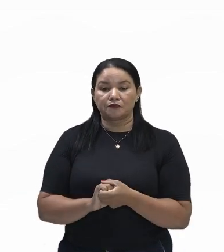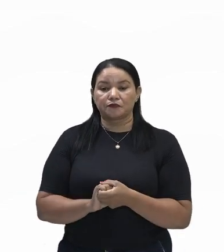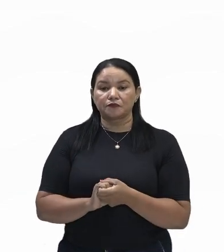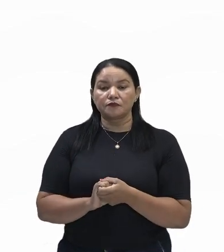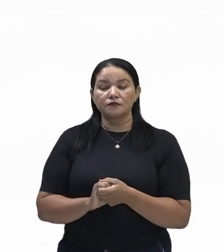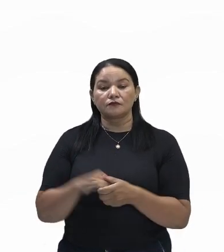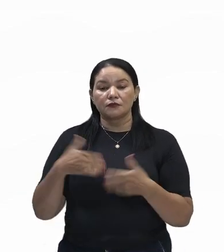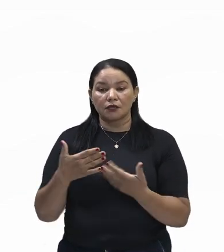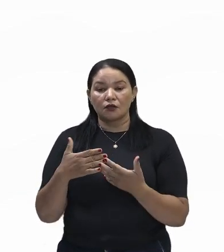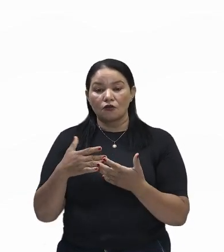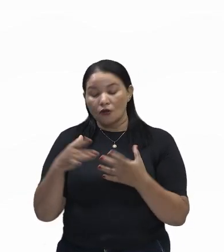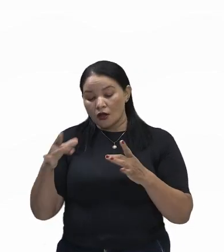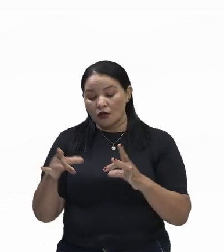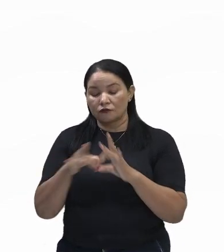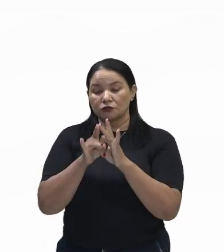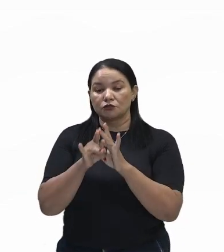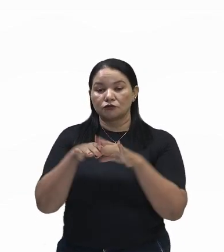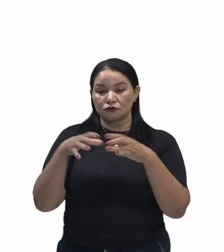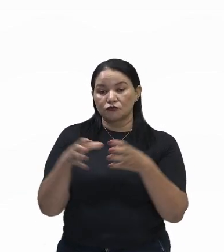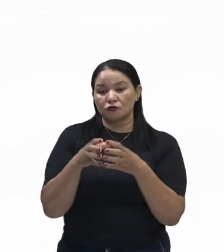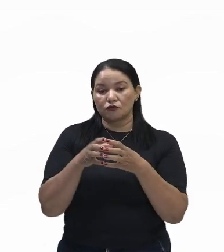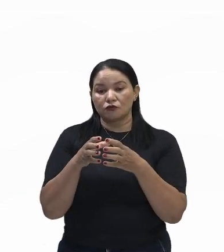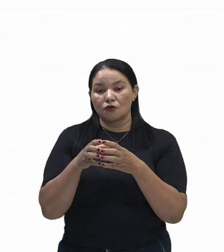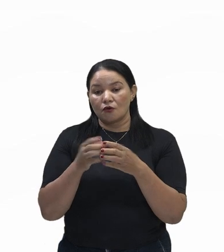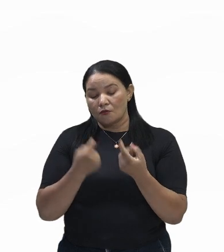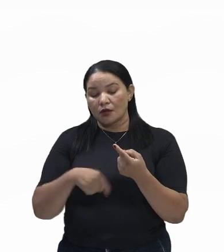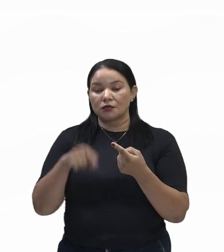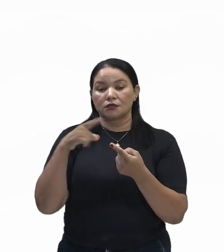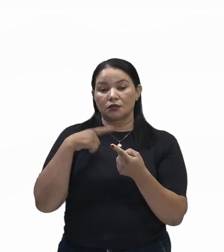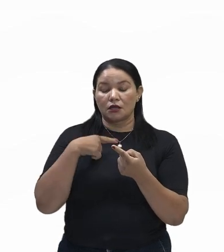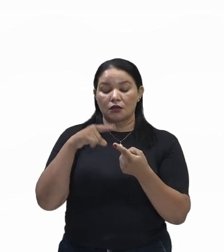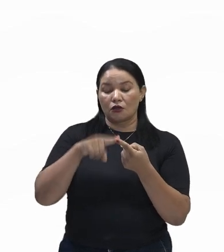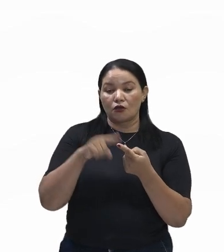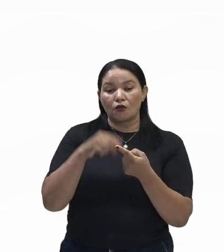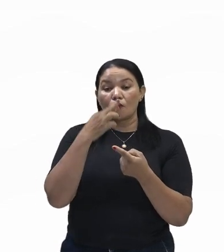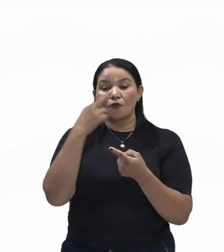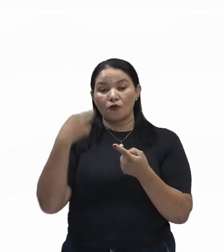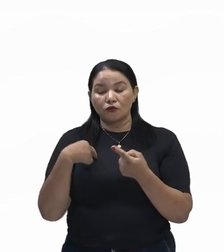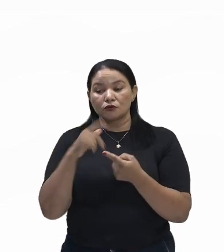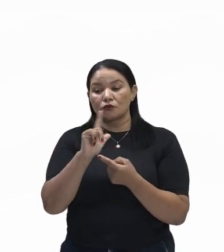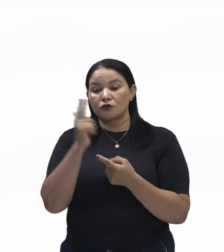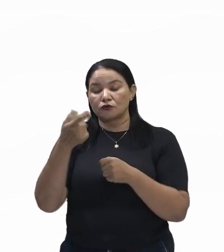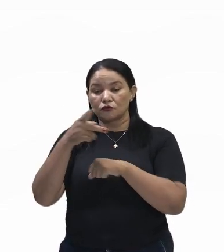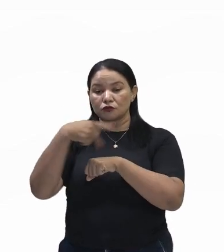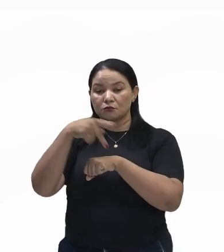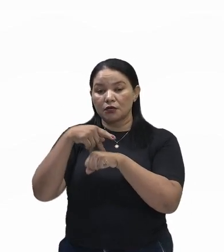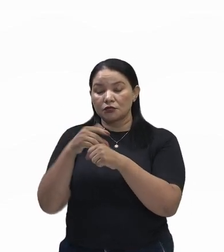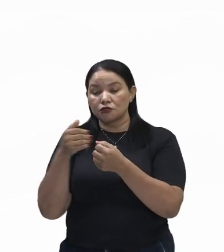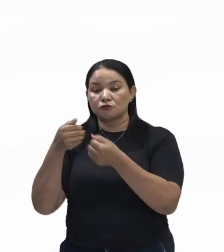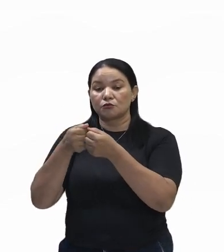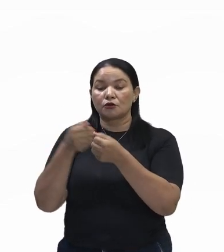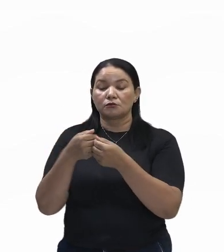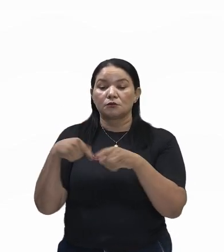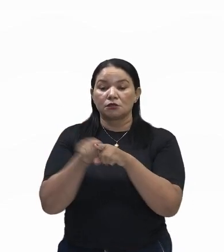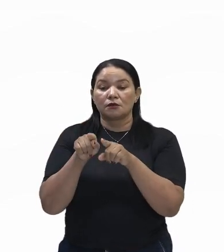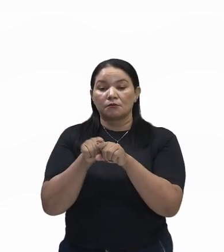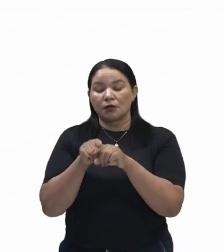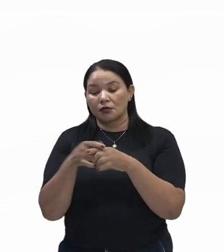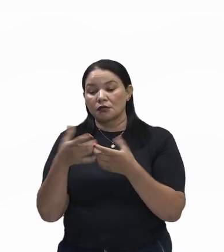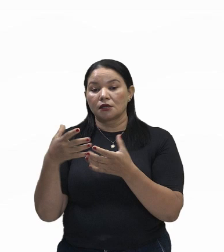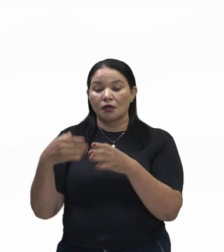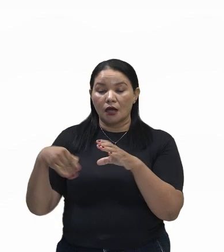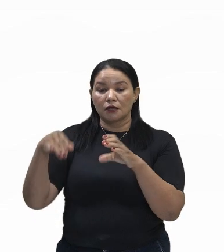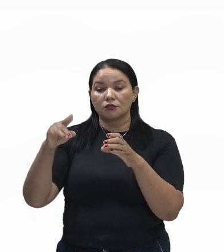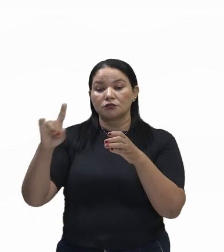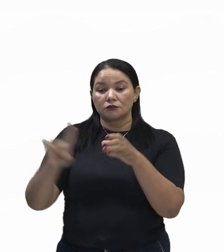união dessas repúblicas que não conta só com a Rússia, mas com outros países próximos que também vão aderir ao